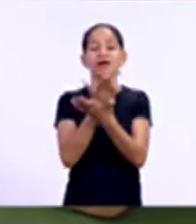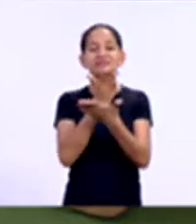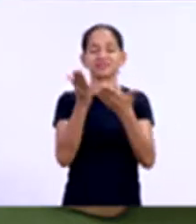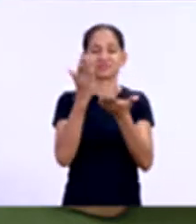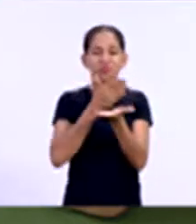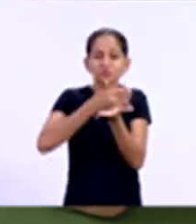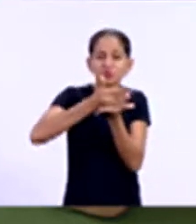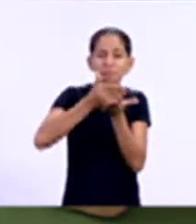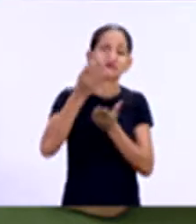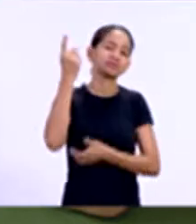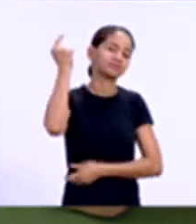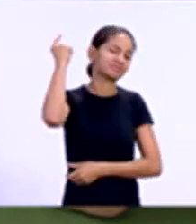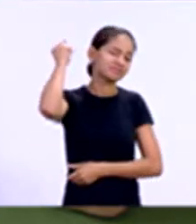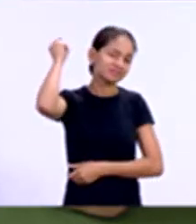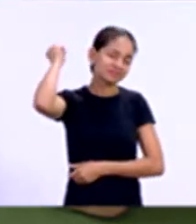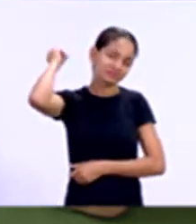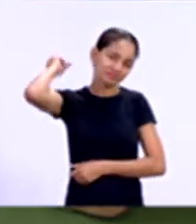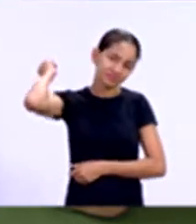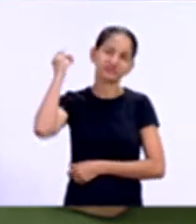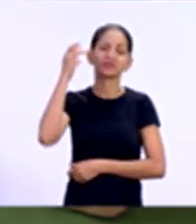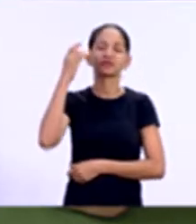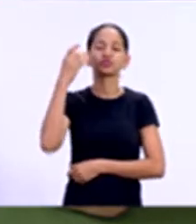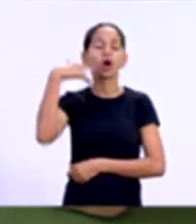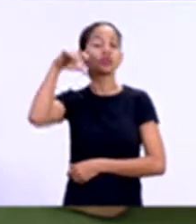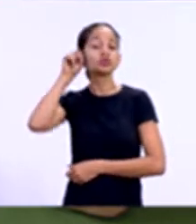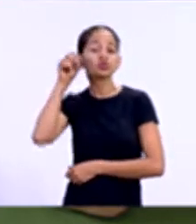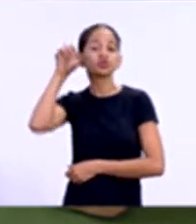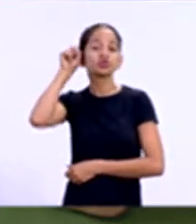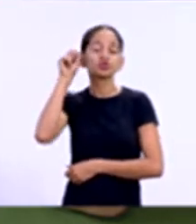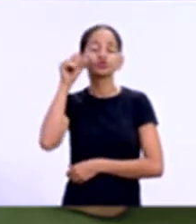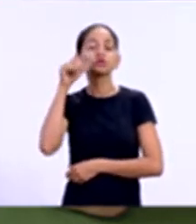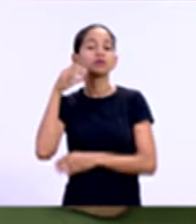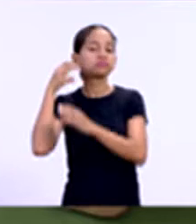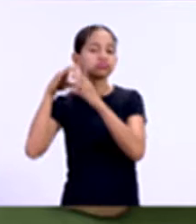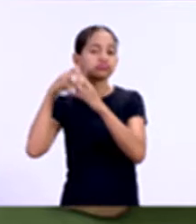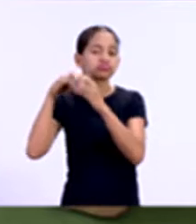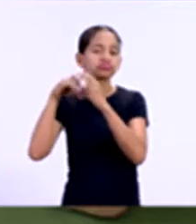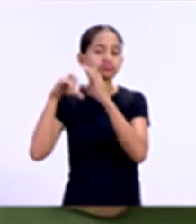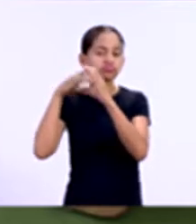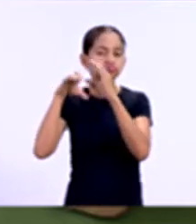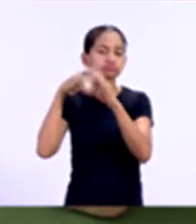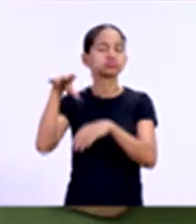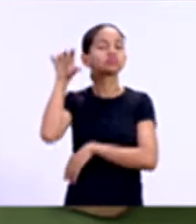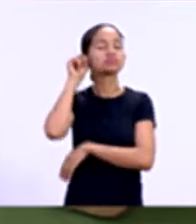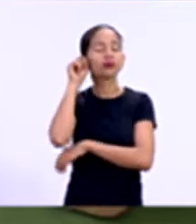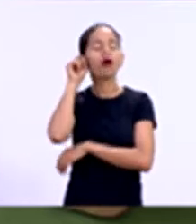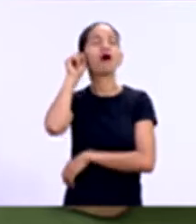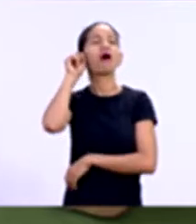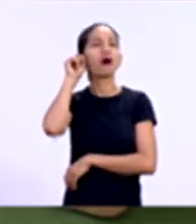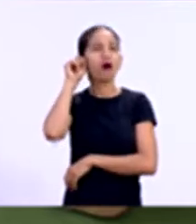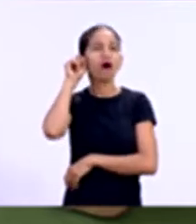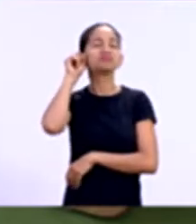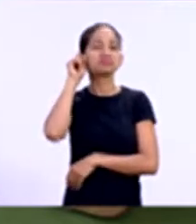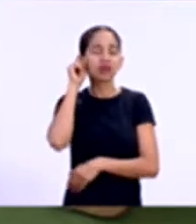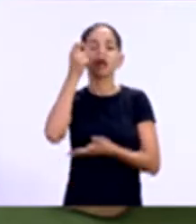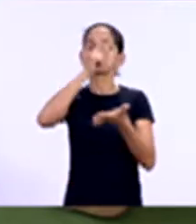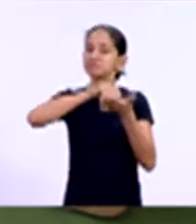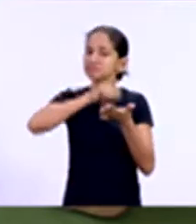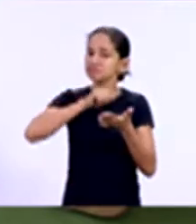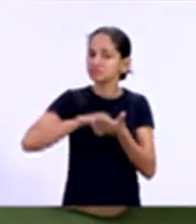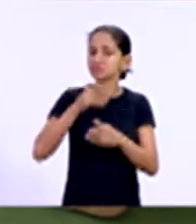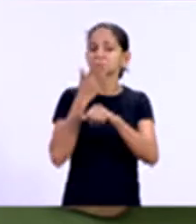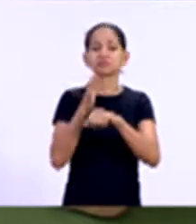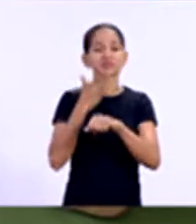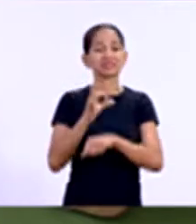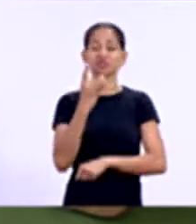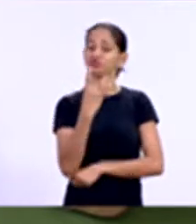início do século passado, talvez não tinha essa devolução que nós, como professores aqui, temos dos nossos alunos. Nós jogamos essa pergunta semana passada,